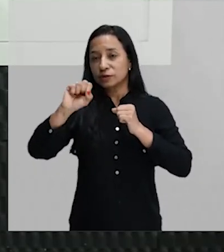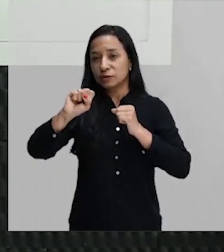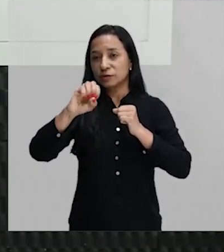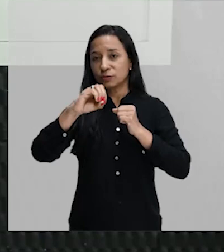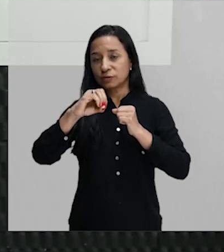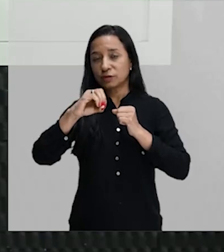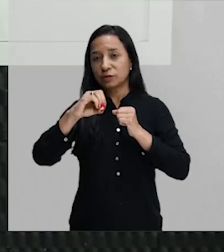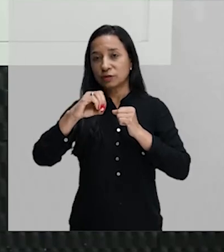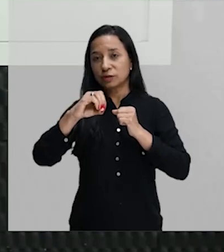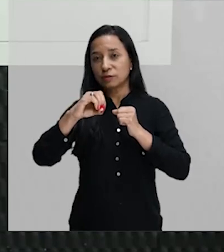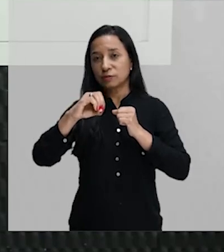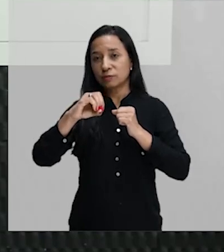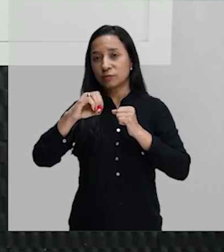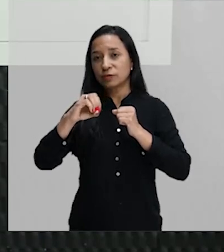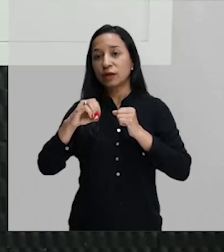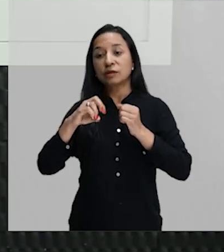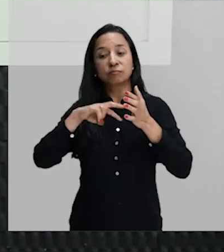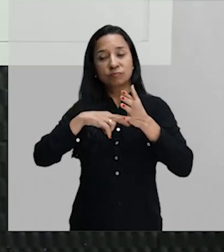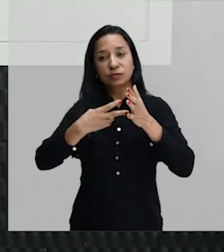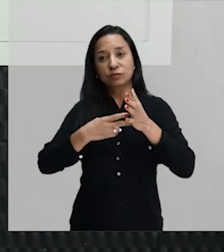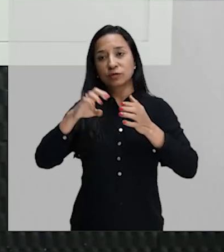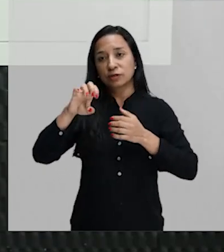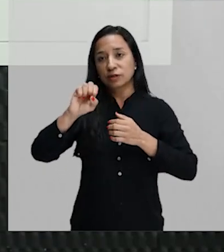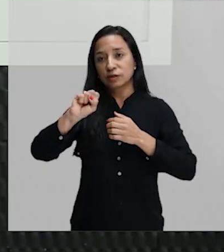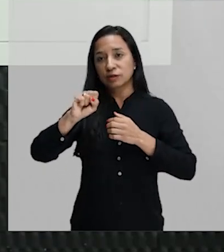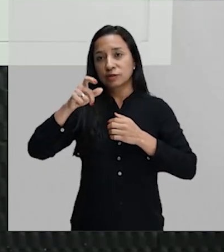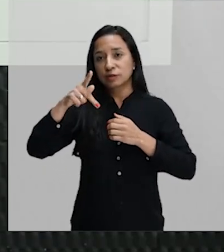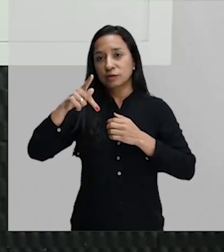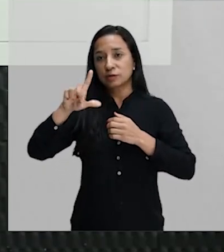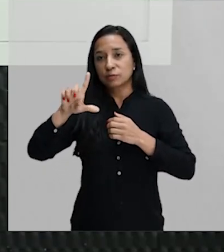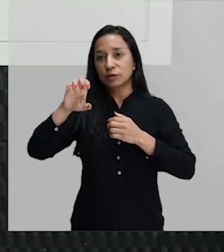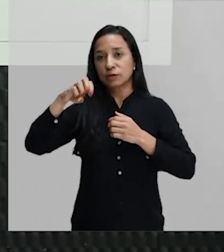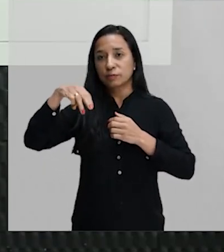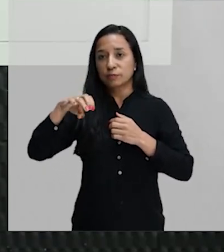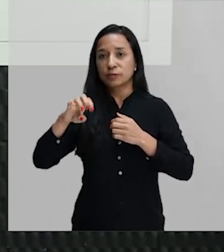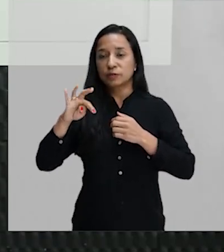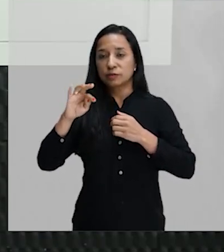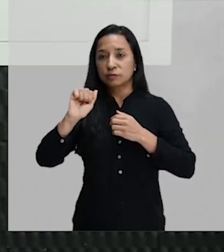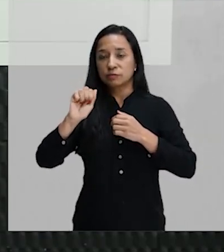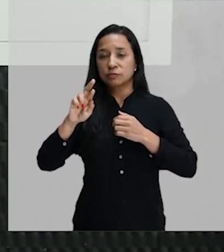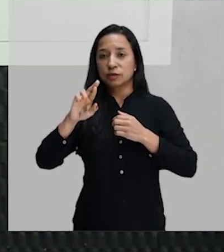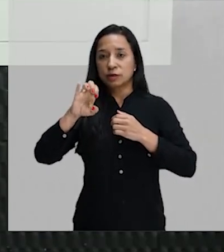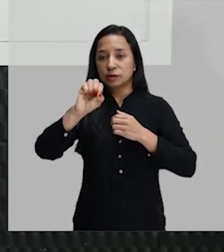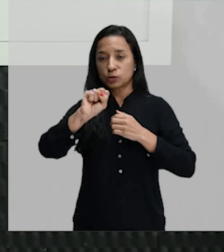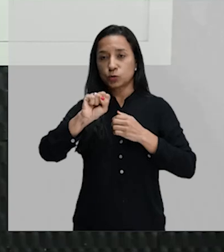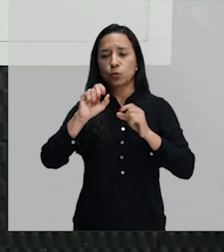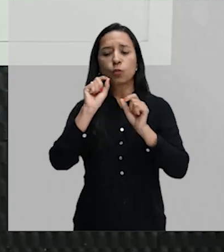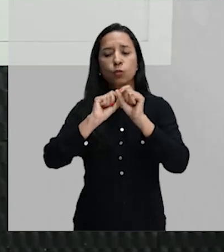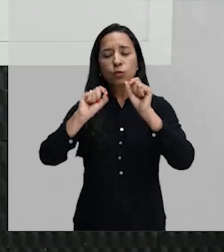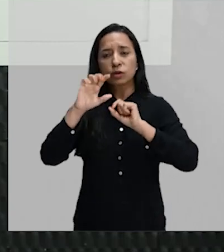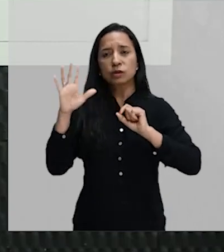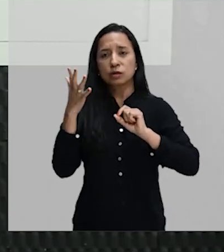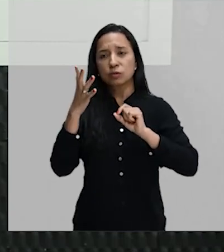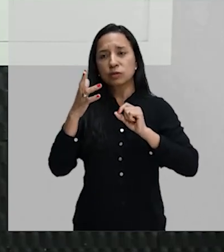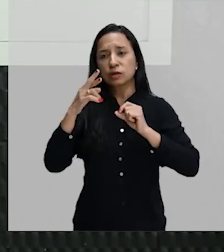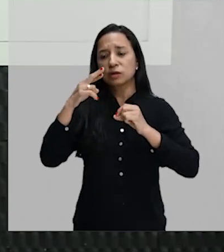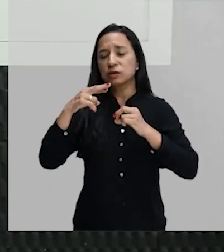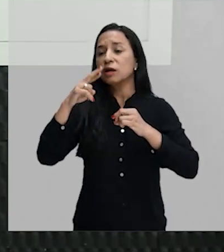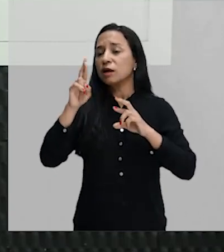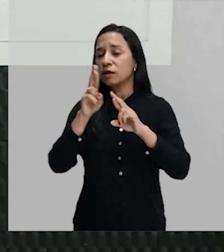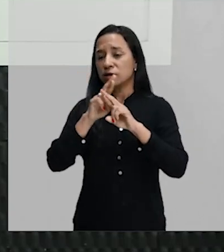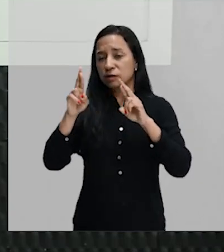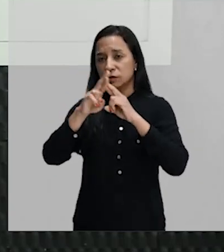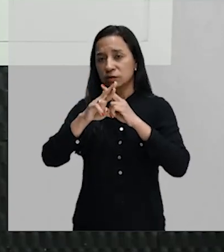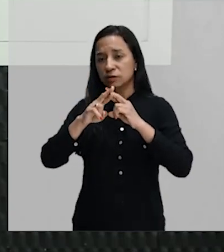arcos explementares. Ok? Então, o que acontece aqui, galera, em relação a esses